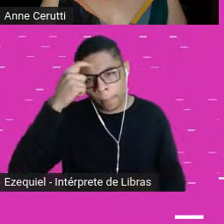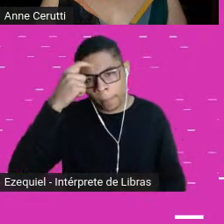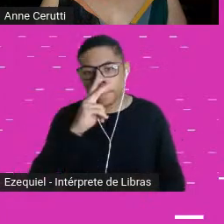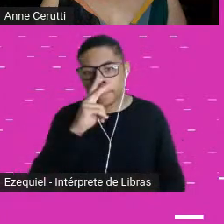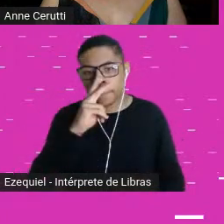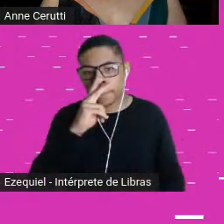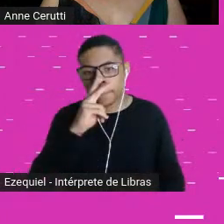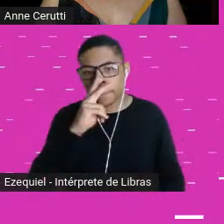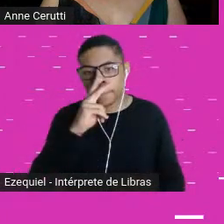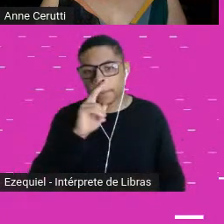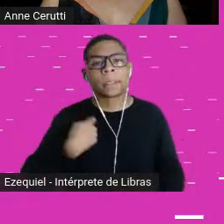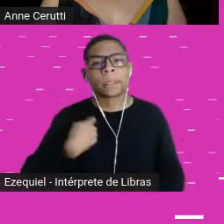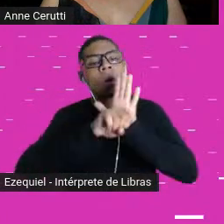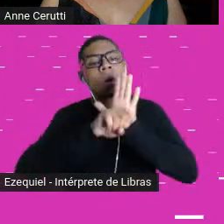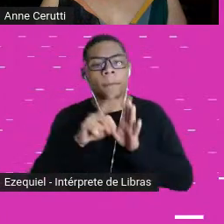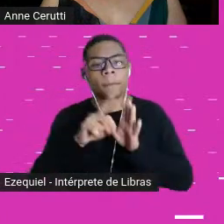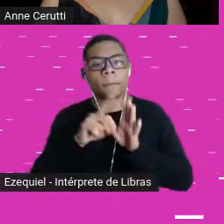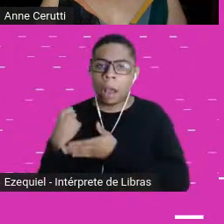em especial?